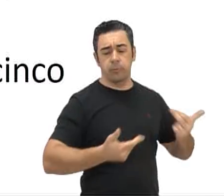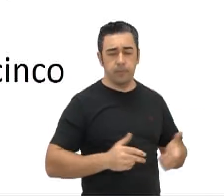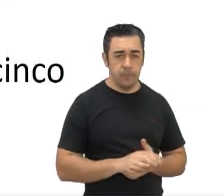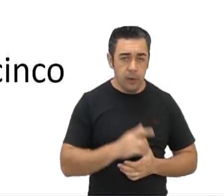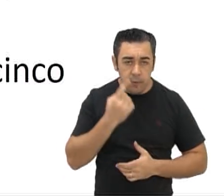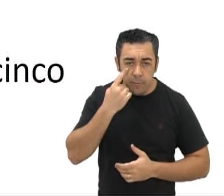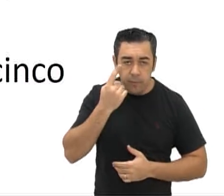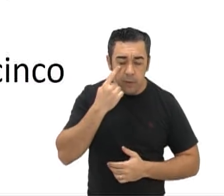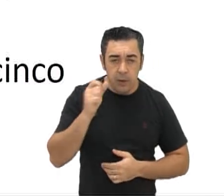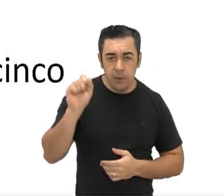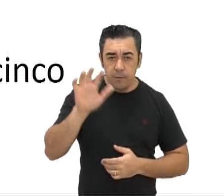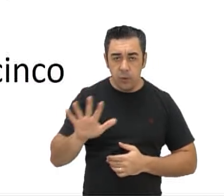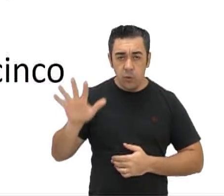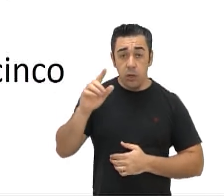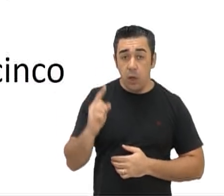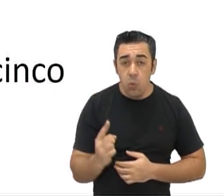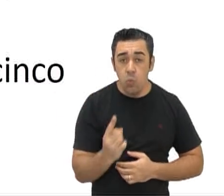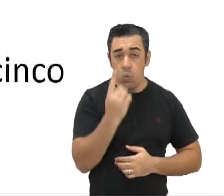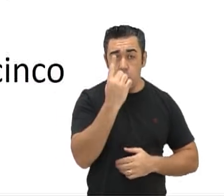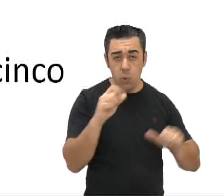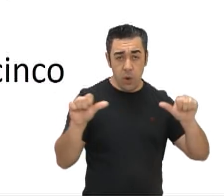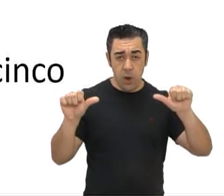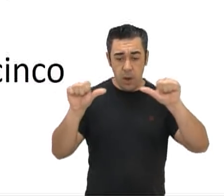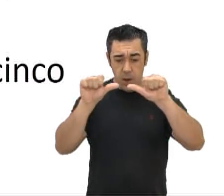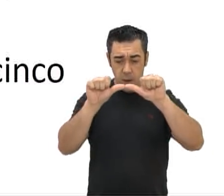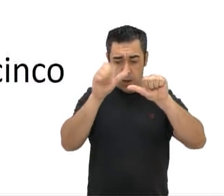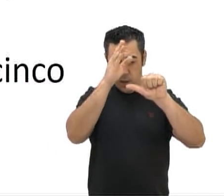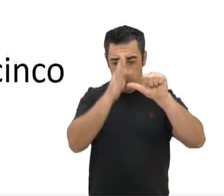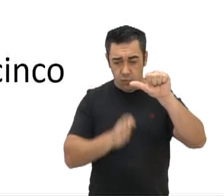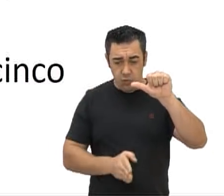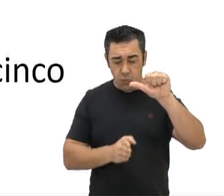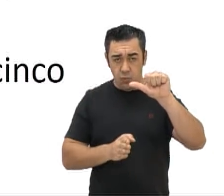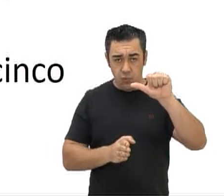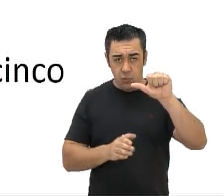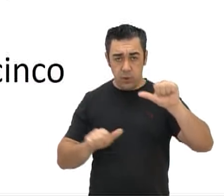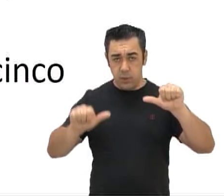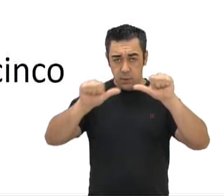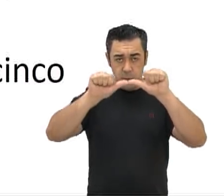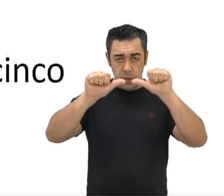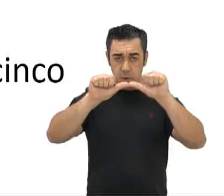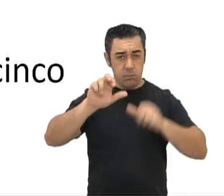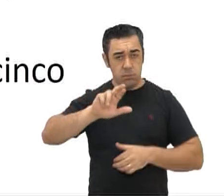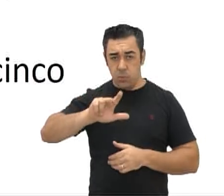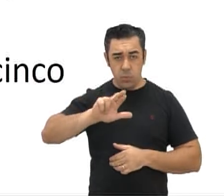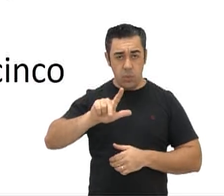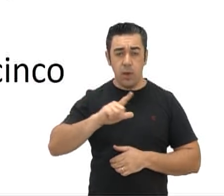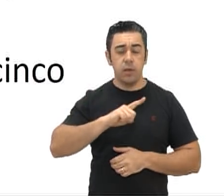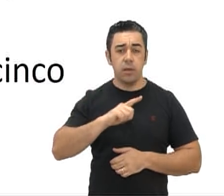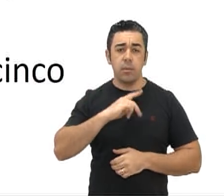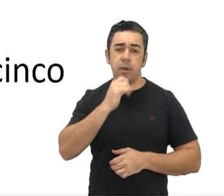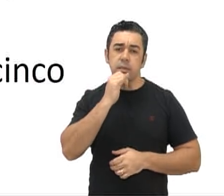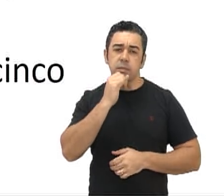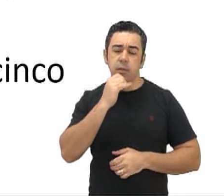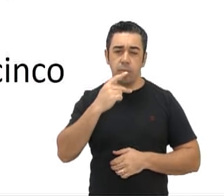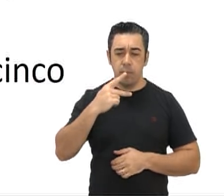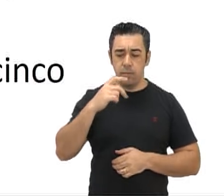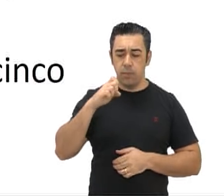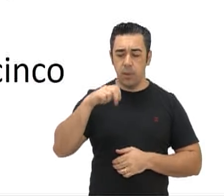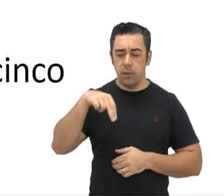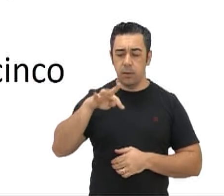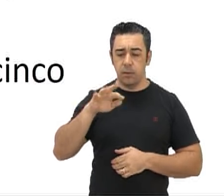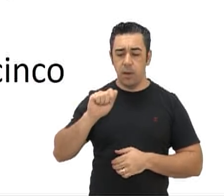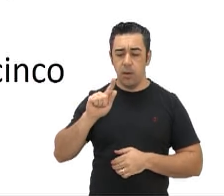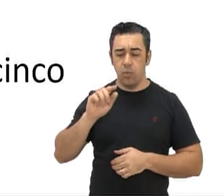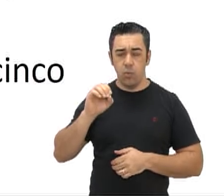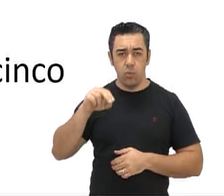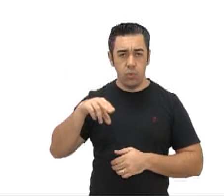um único eixo de simetria. Veja que, por exemplo, o pentágono regular possui 5 eixos